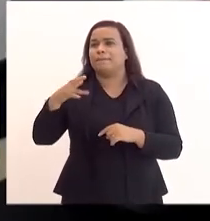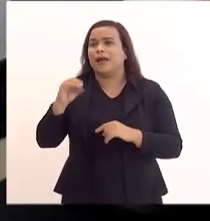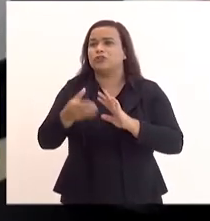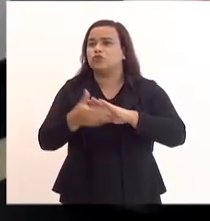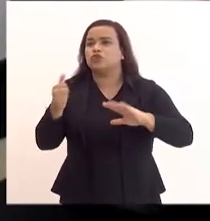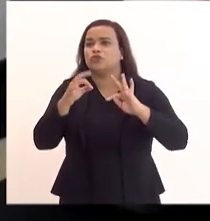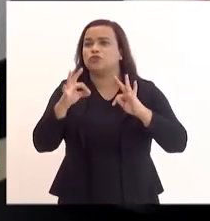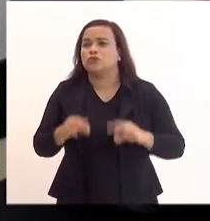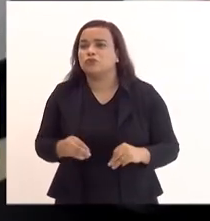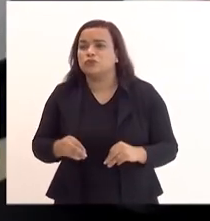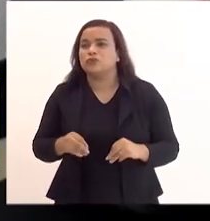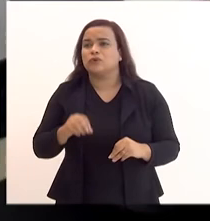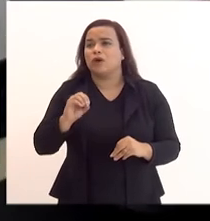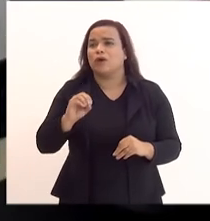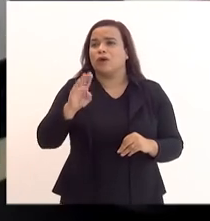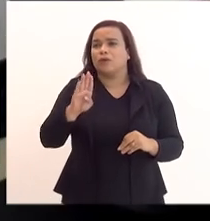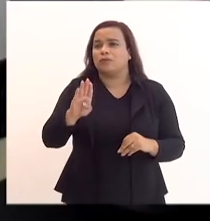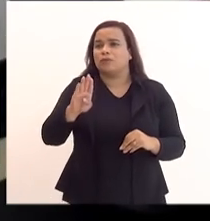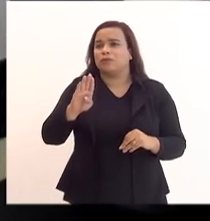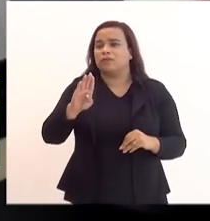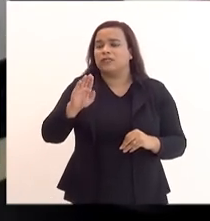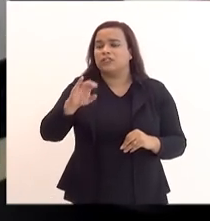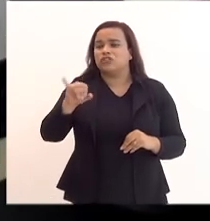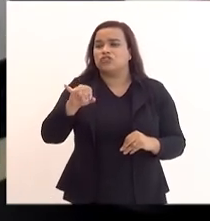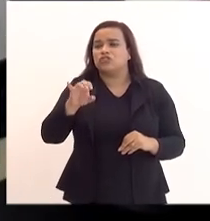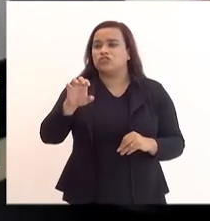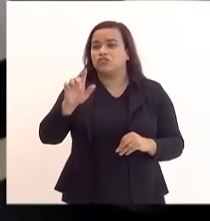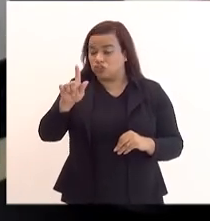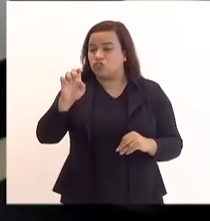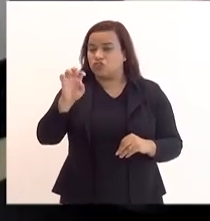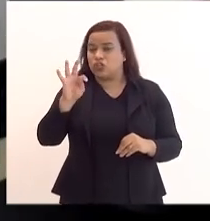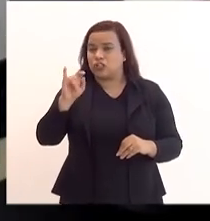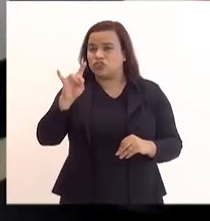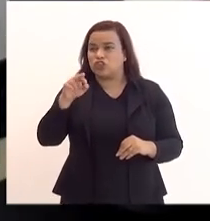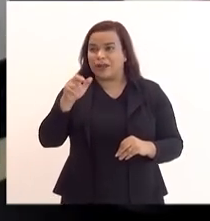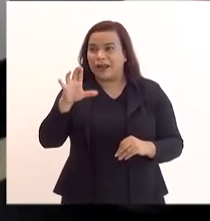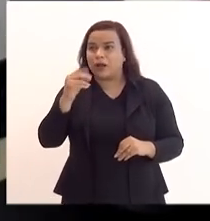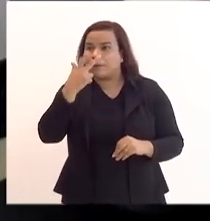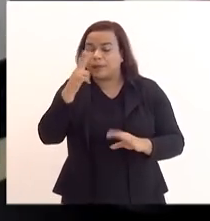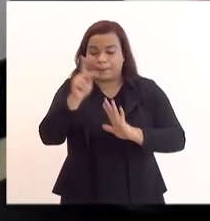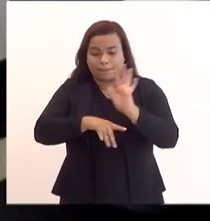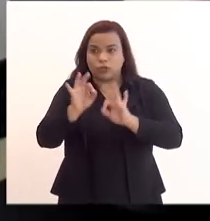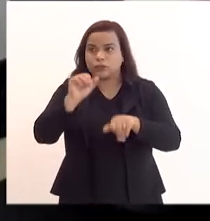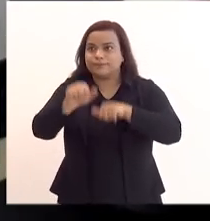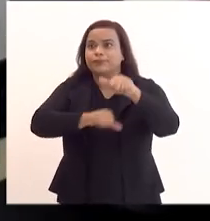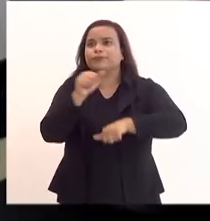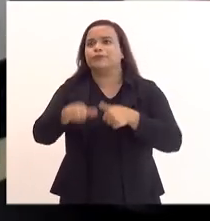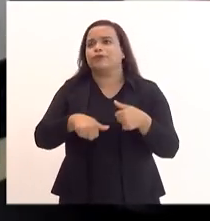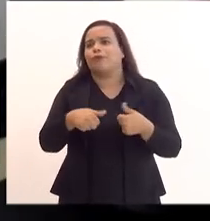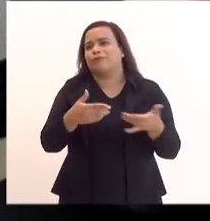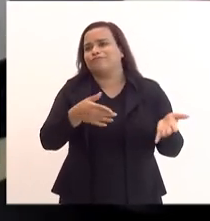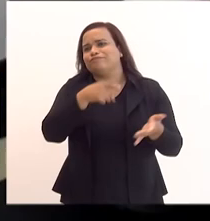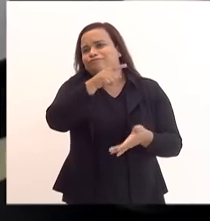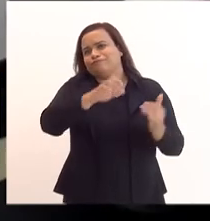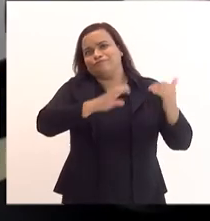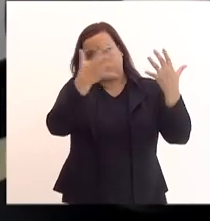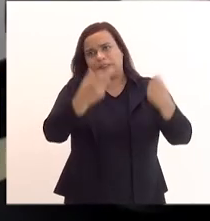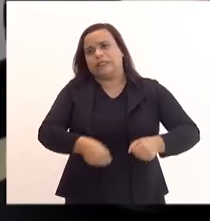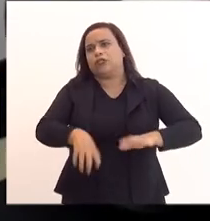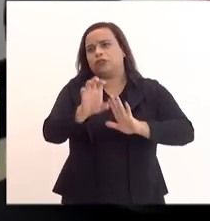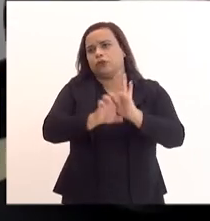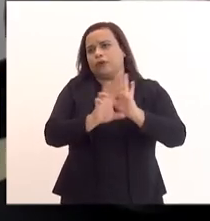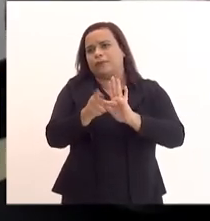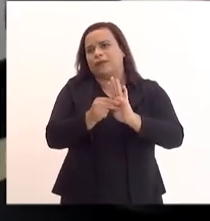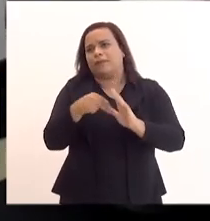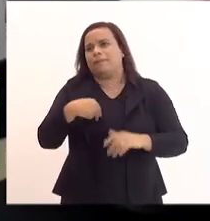era autogestionário do texto. Ou seja, ele fez um outro projeto. Como Vossa Excelência colheu as emendas, o que vai ser aprovado em